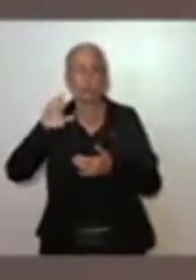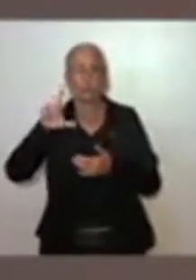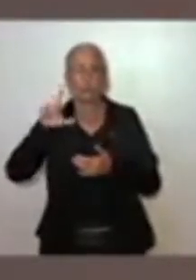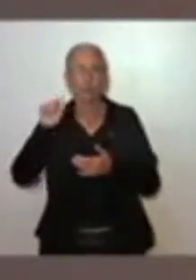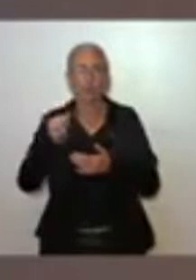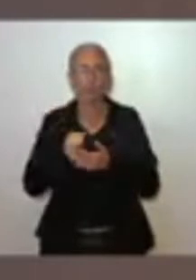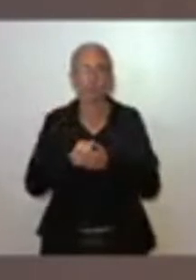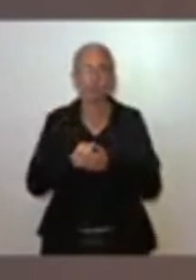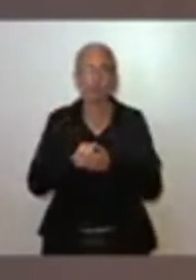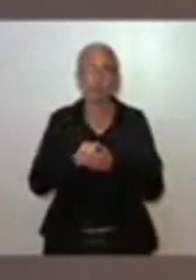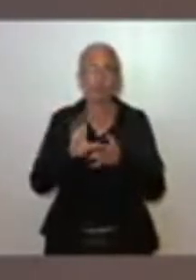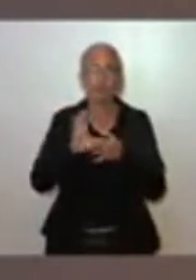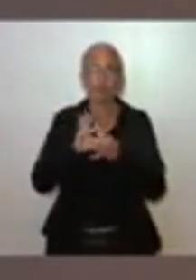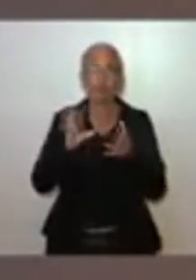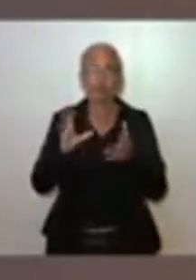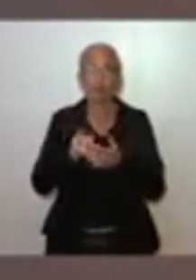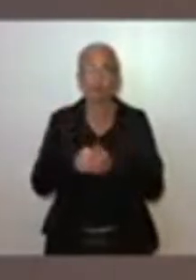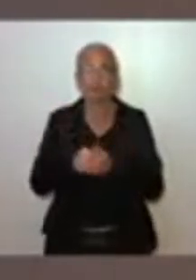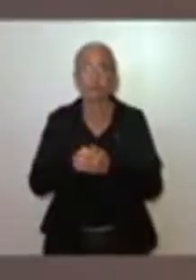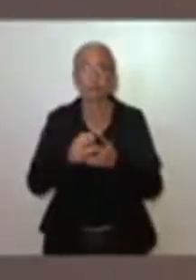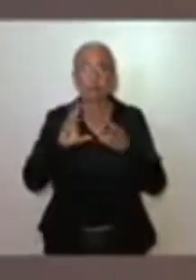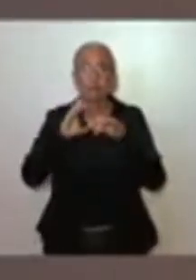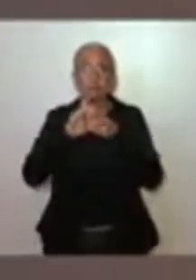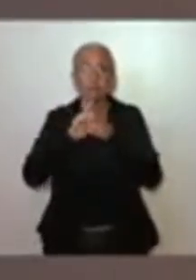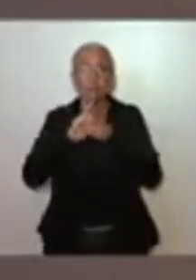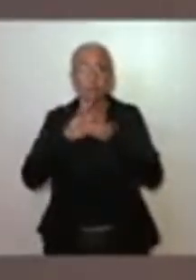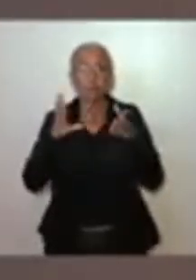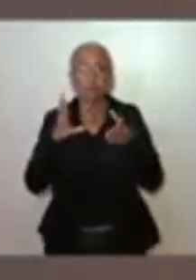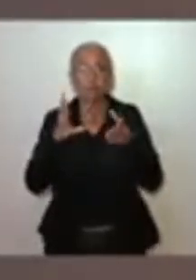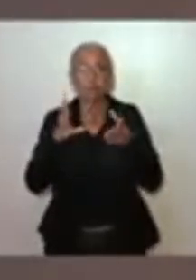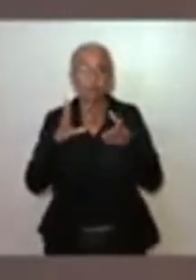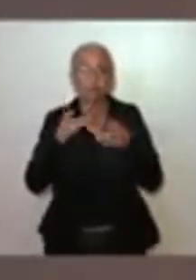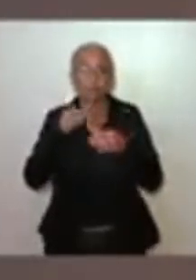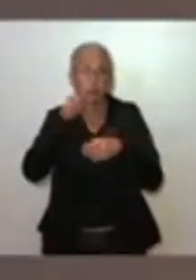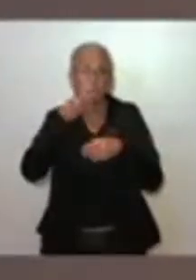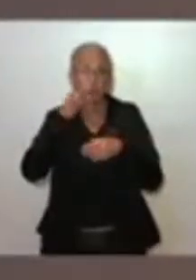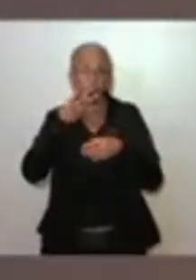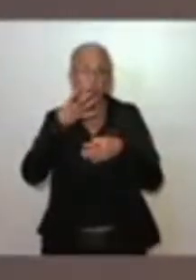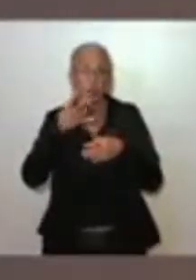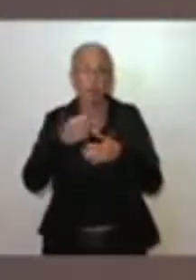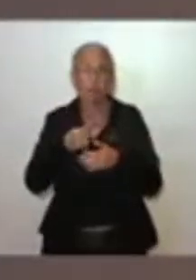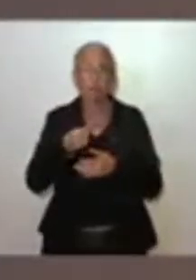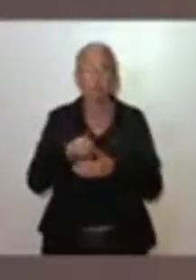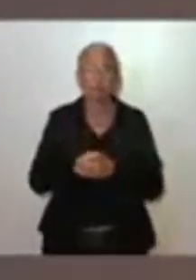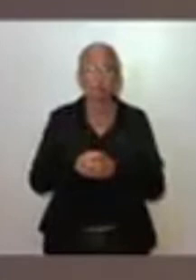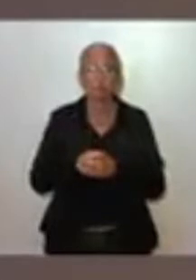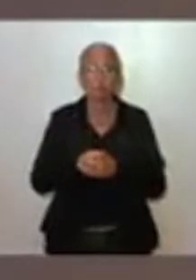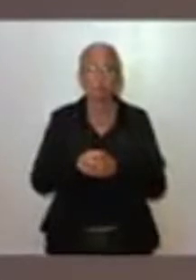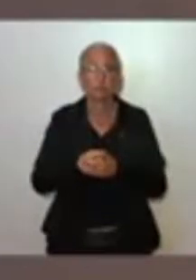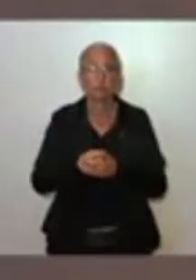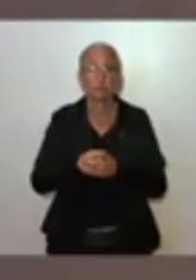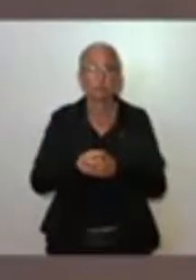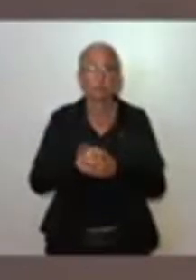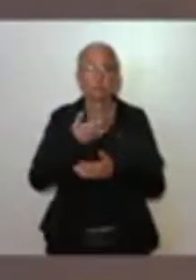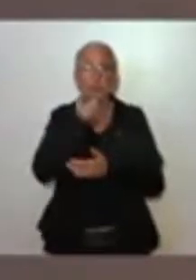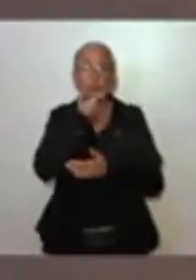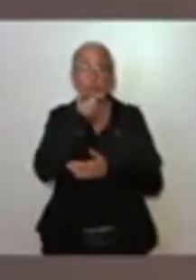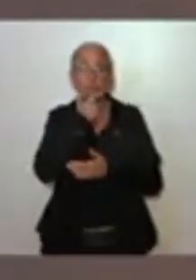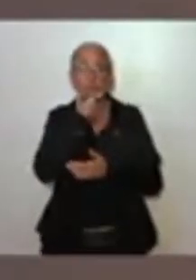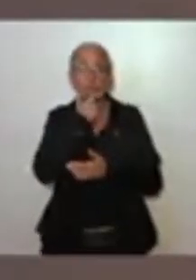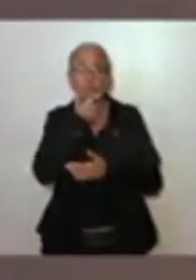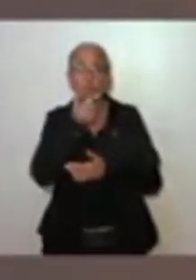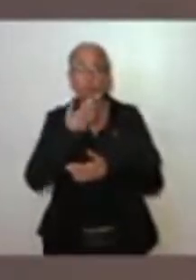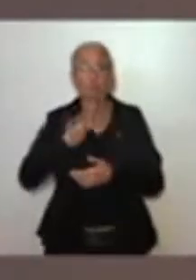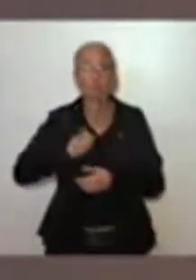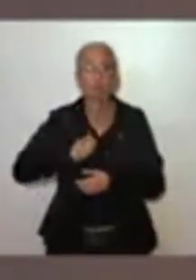Salvador mesmos democracias mais estáveis como a do Reino Unido que